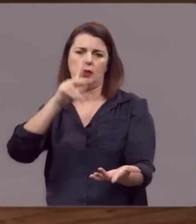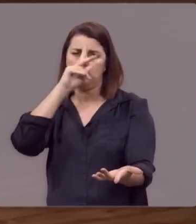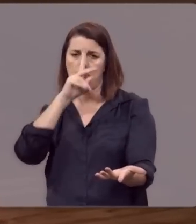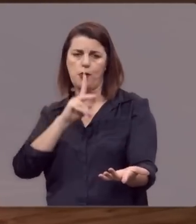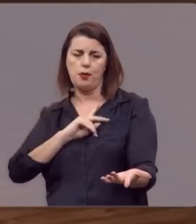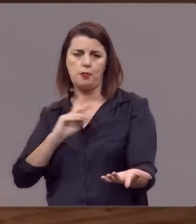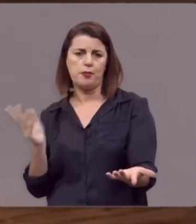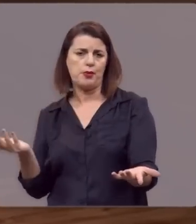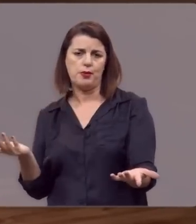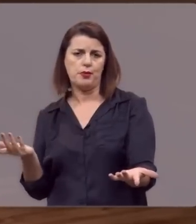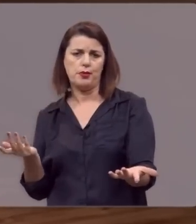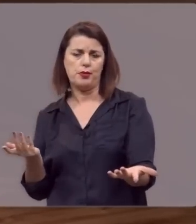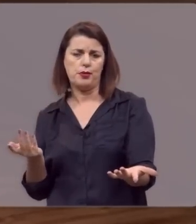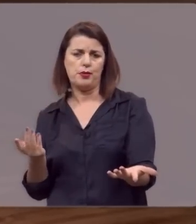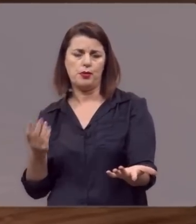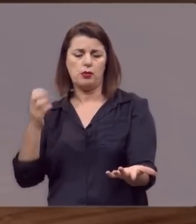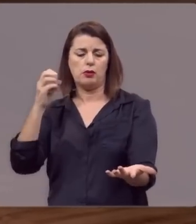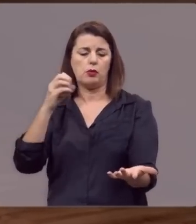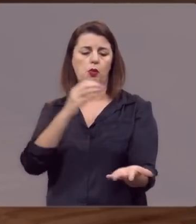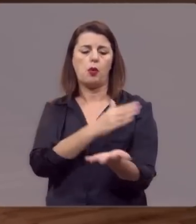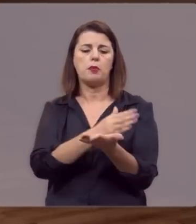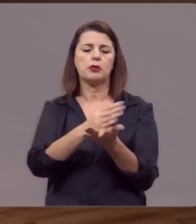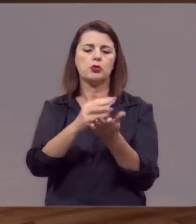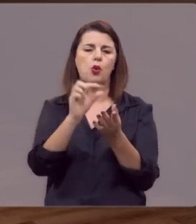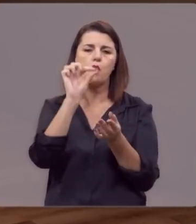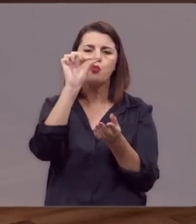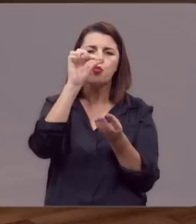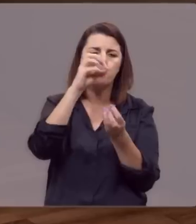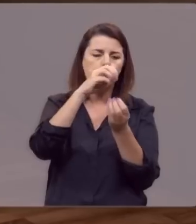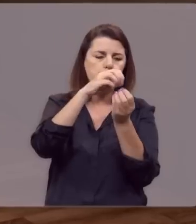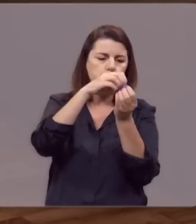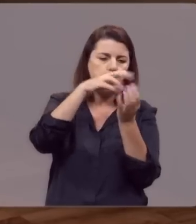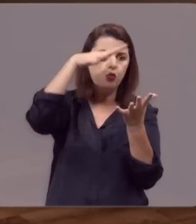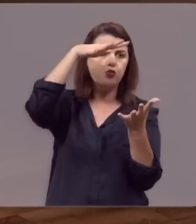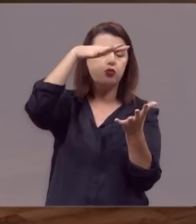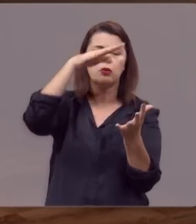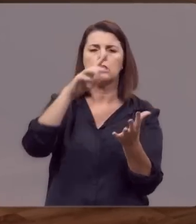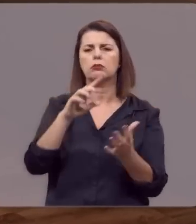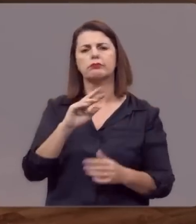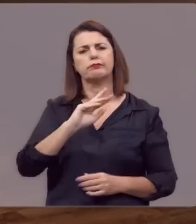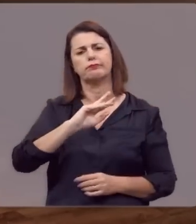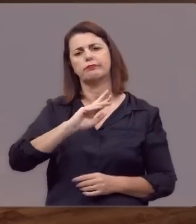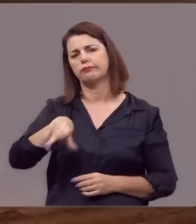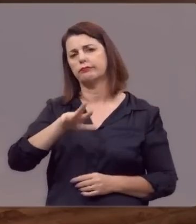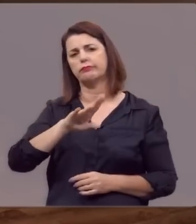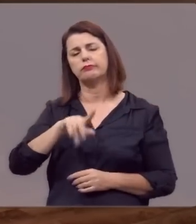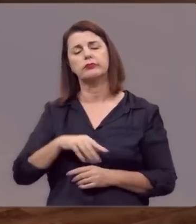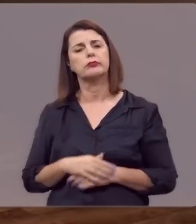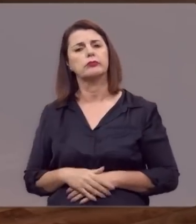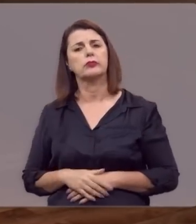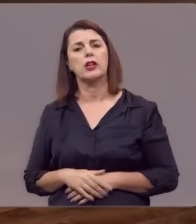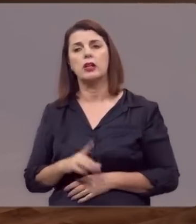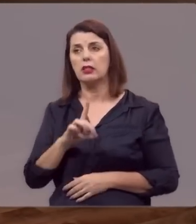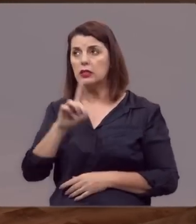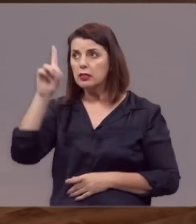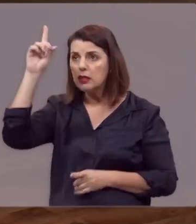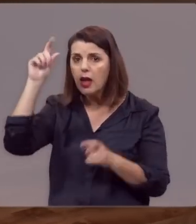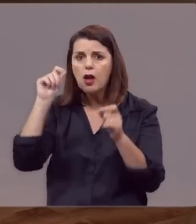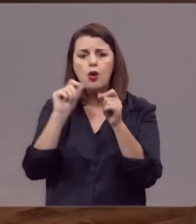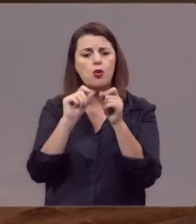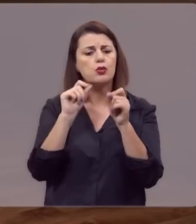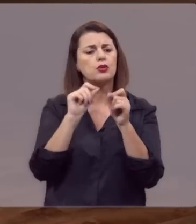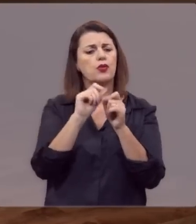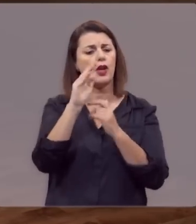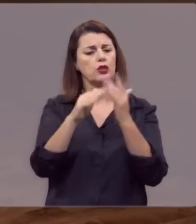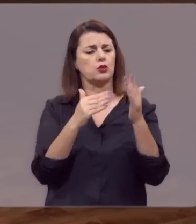mesmo. O universo não deu à luz a si mesmo. O universo foi chamado à existência. Ele, do